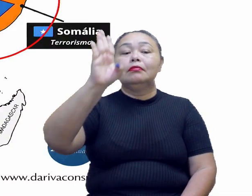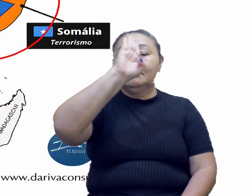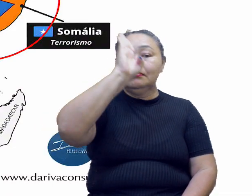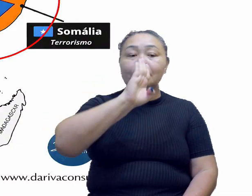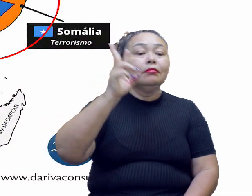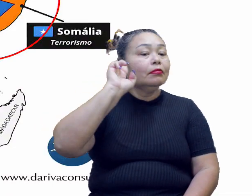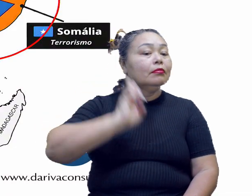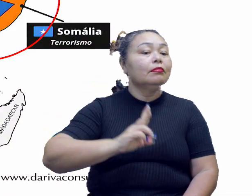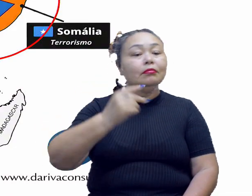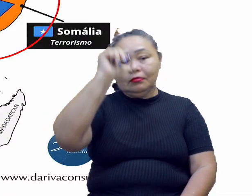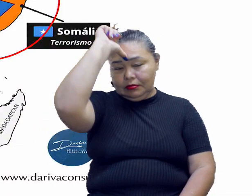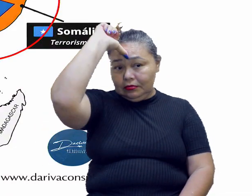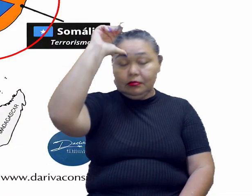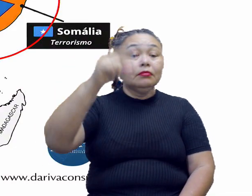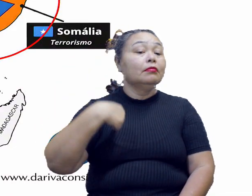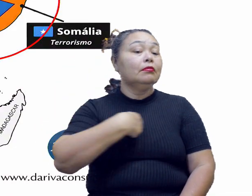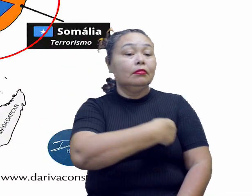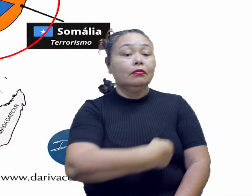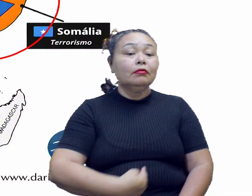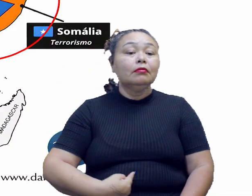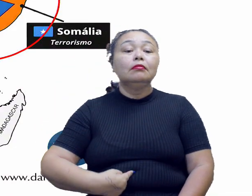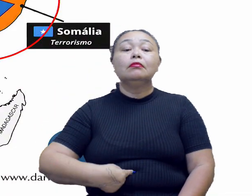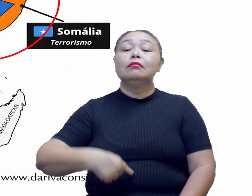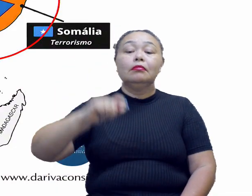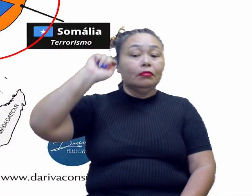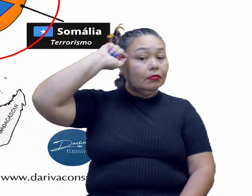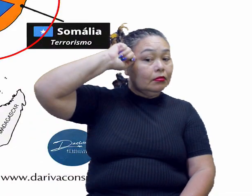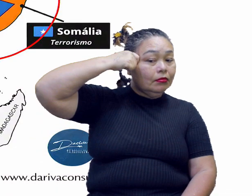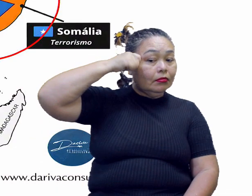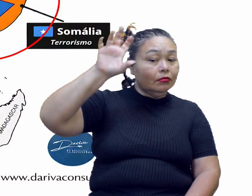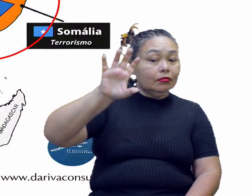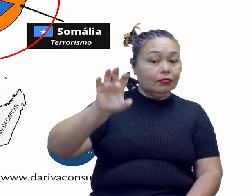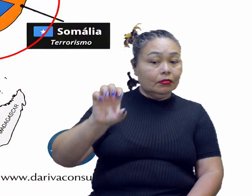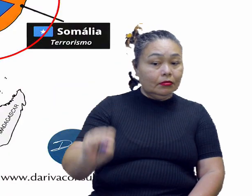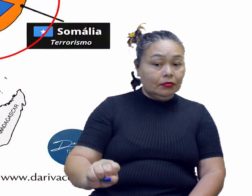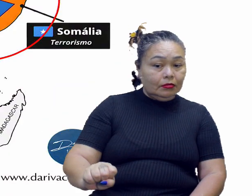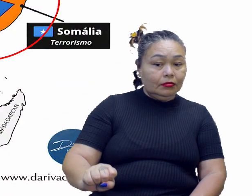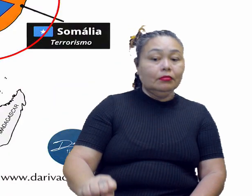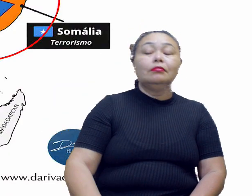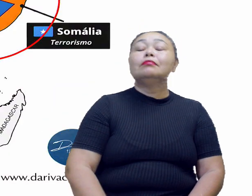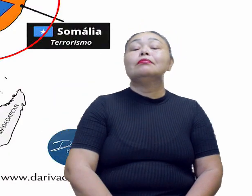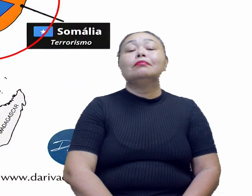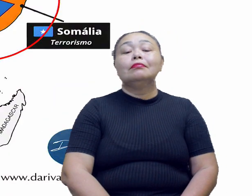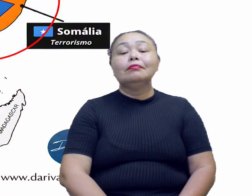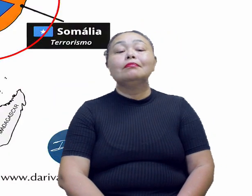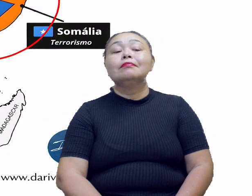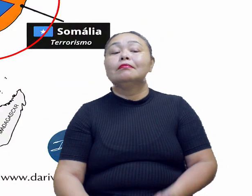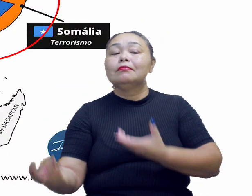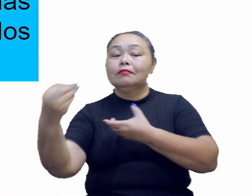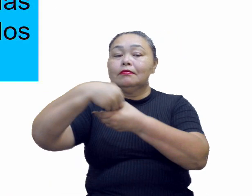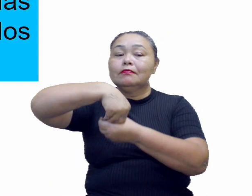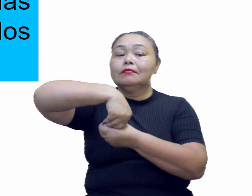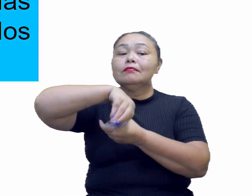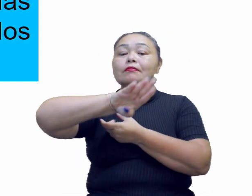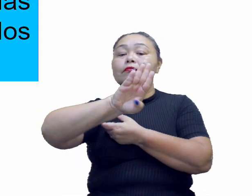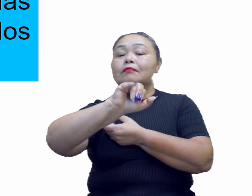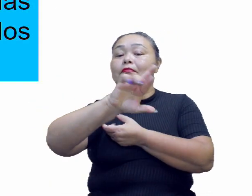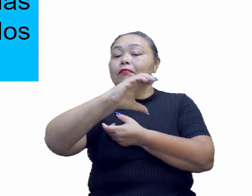Brasil, Rússia, Índia, China e South África, África do Sul. Fazem parte dos